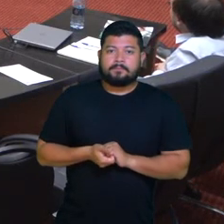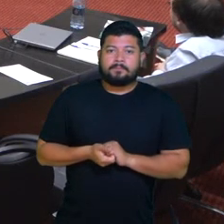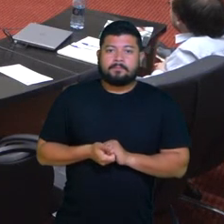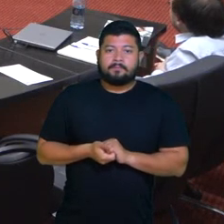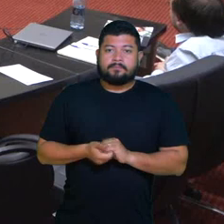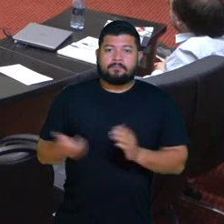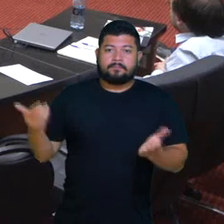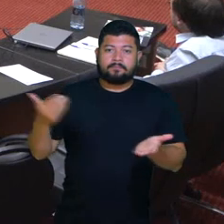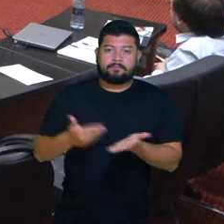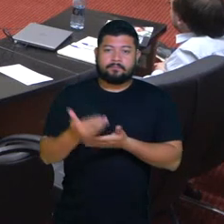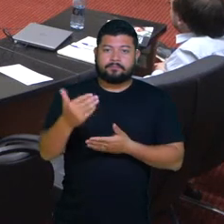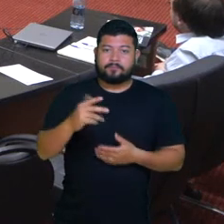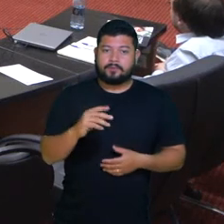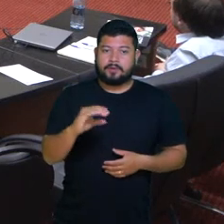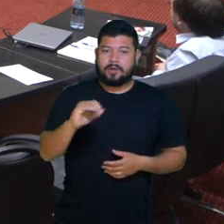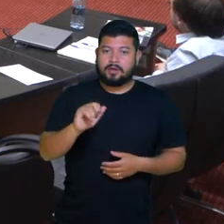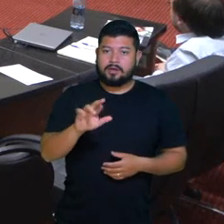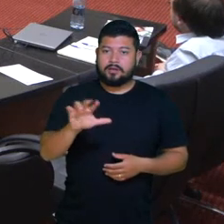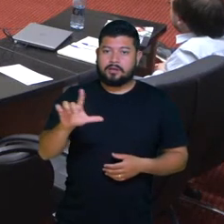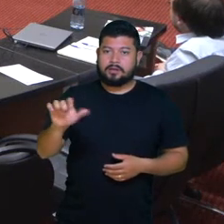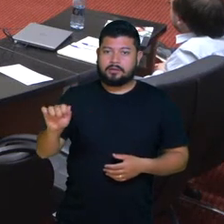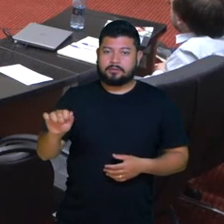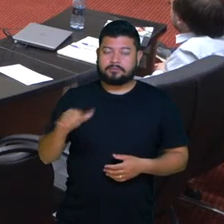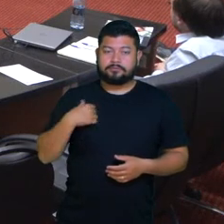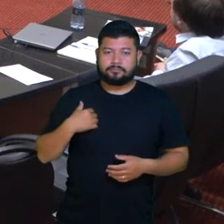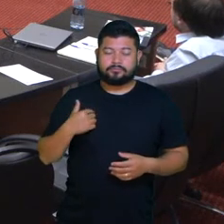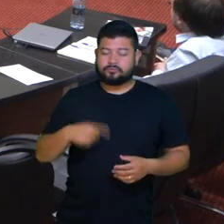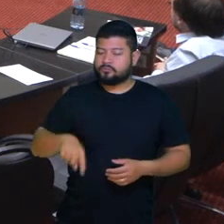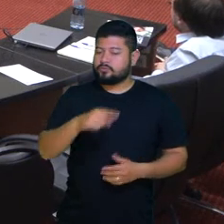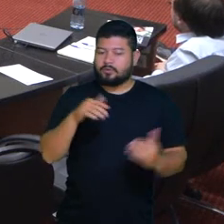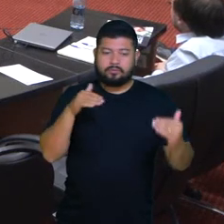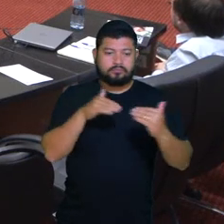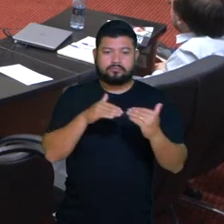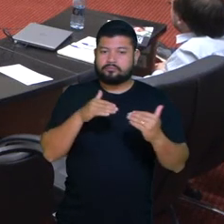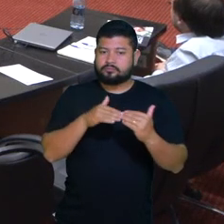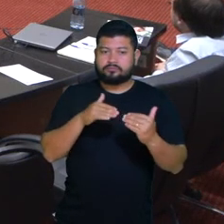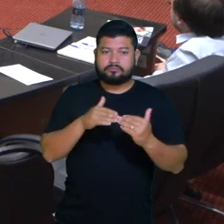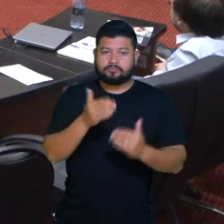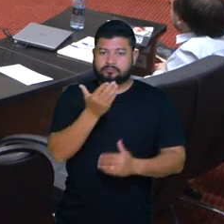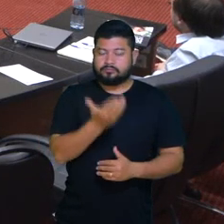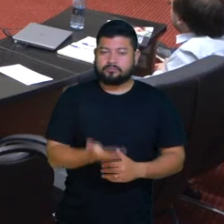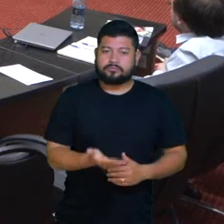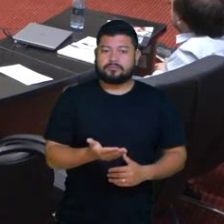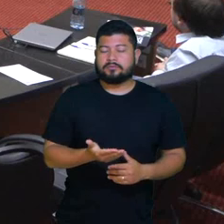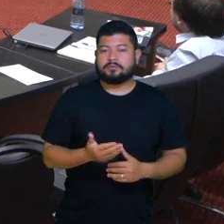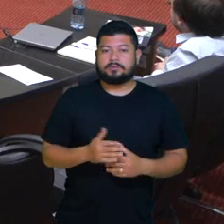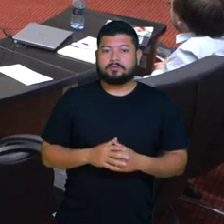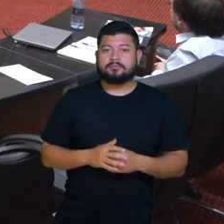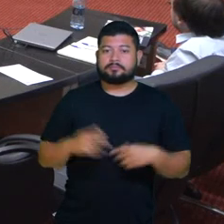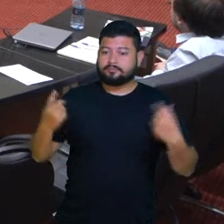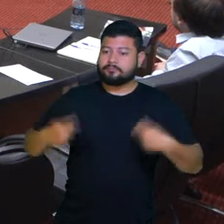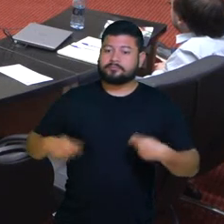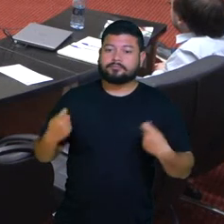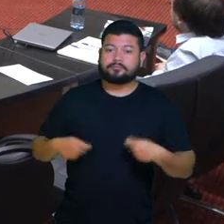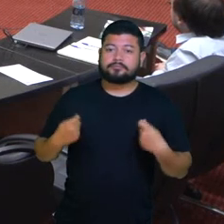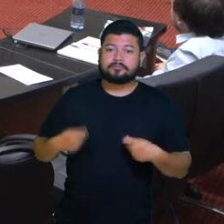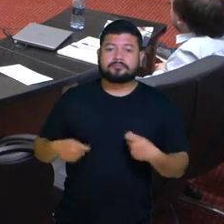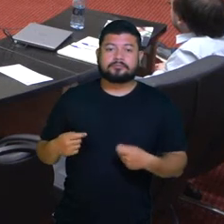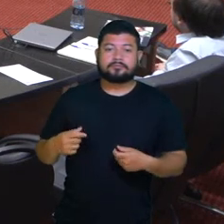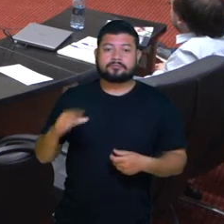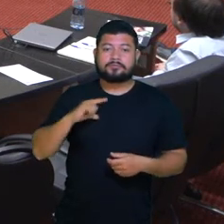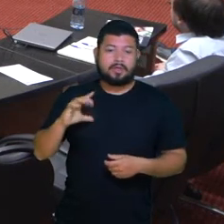começando pela Carla né concordamos plenamente com com a necessidade né de de de termos essa